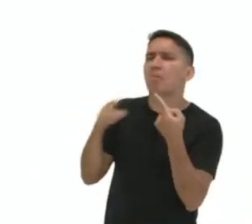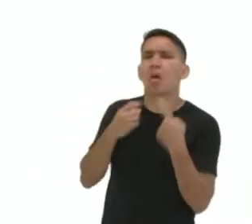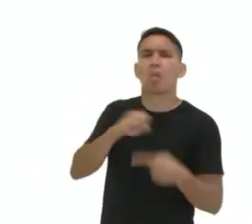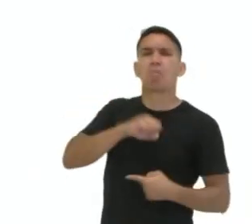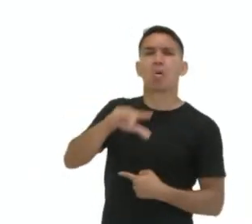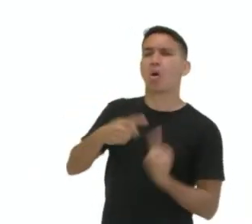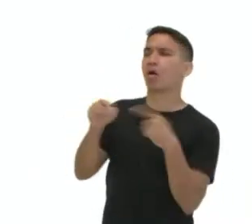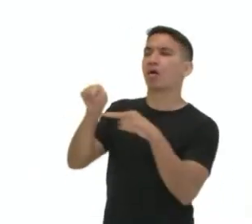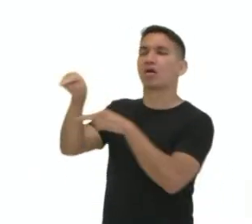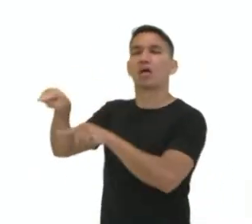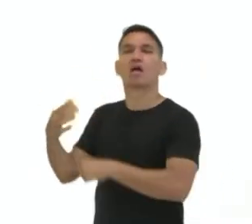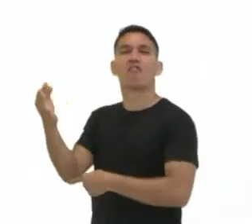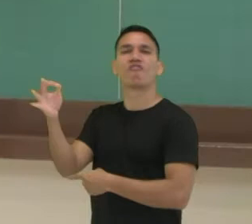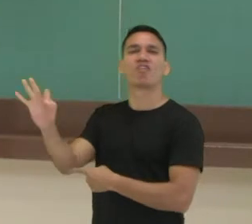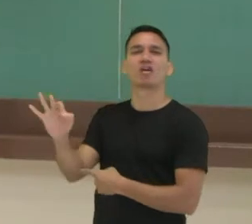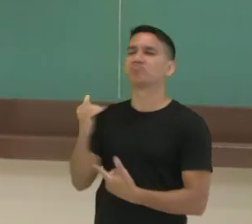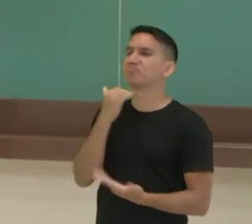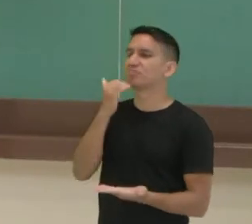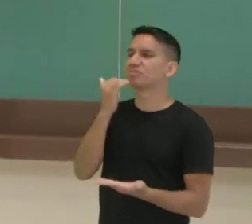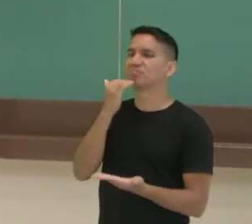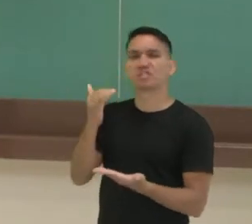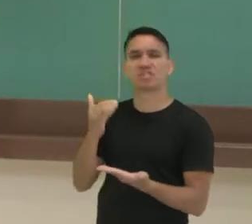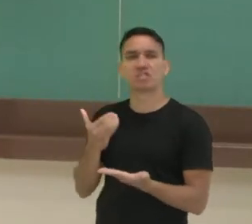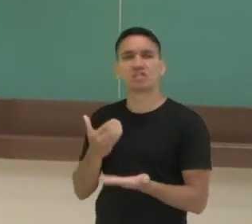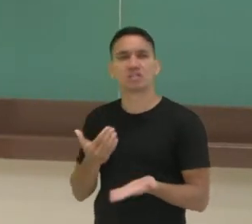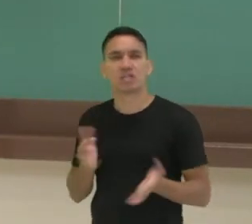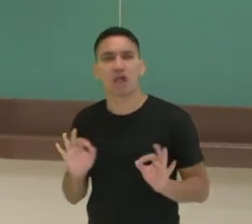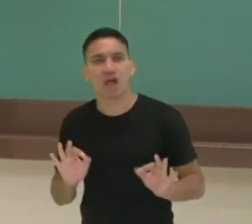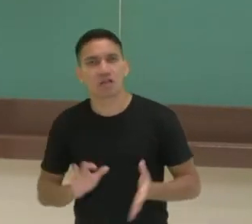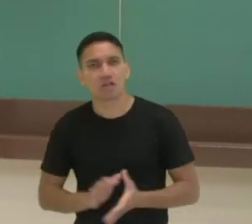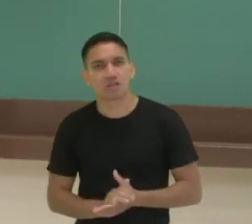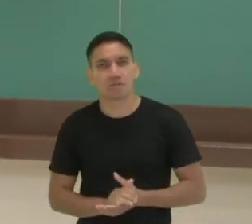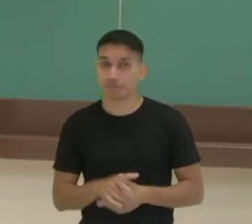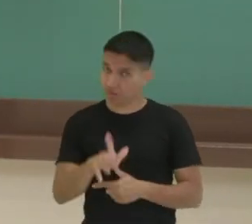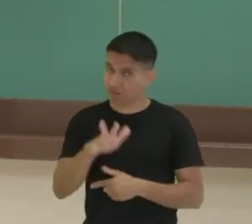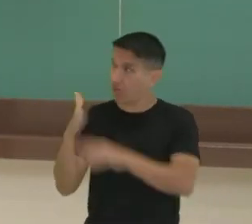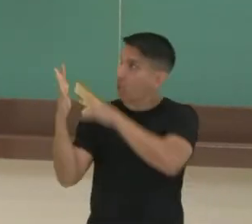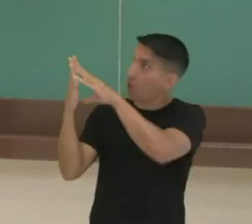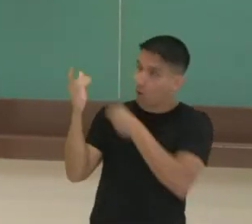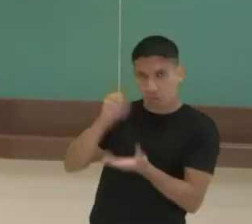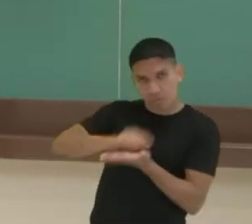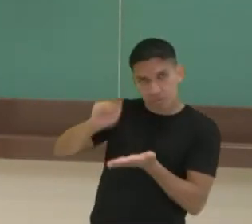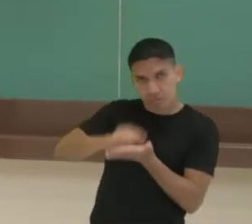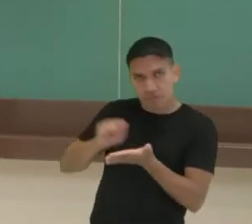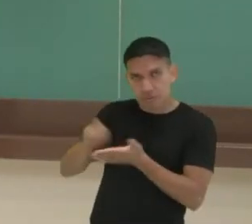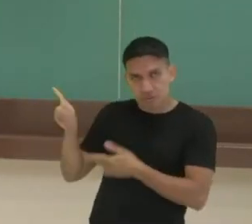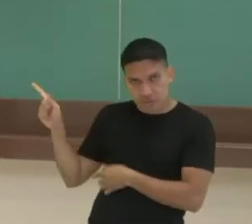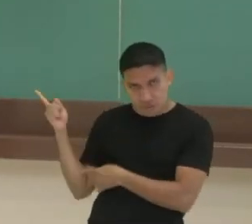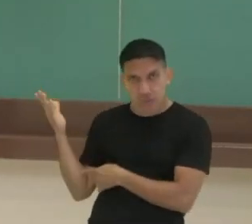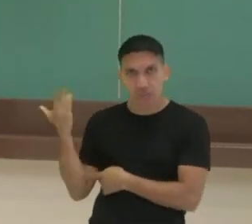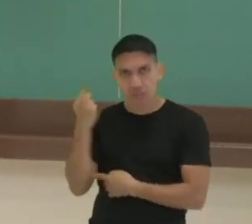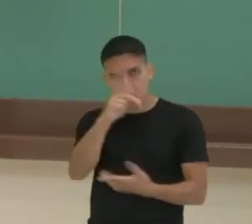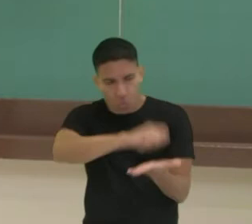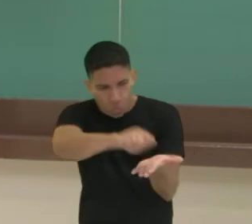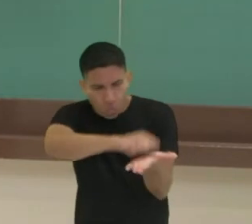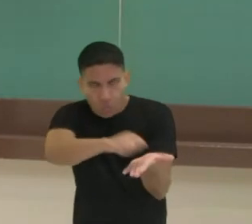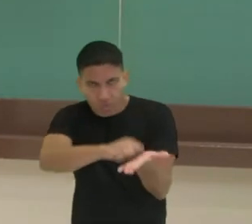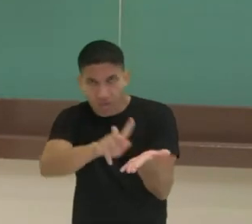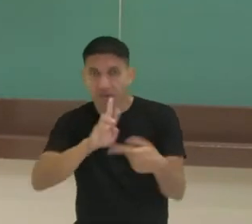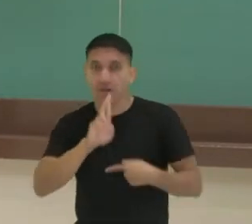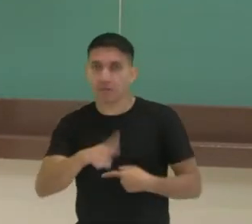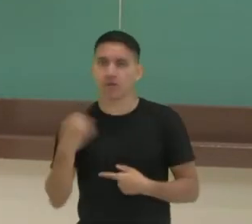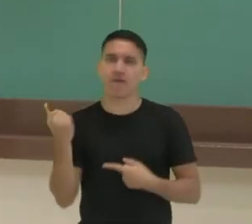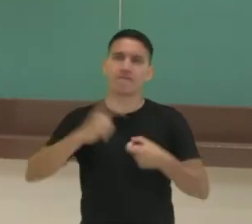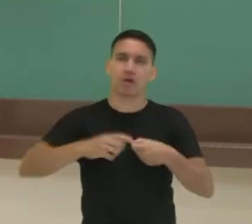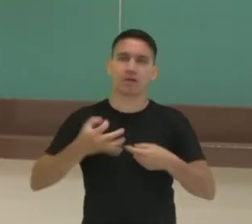Portugal à corte francesa não apresentavam resultados? Vocês vão copiar essa questão no caderno de vocês, vão